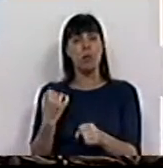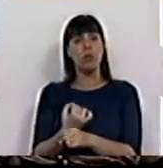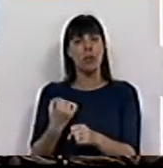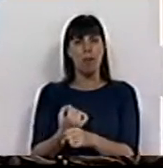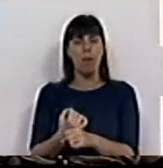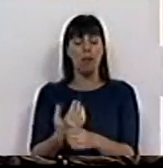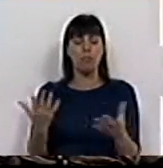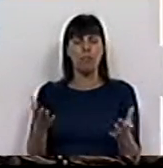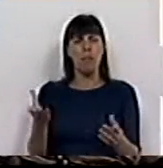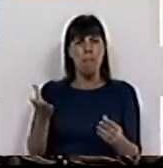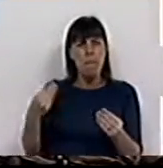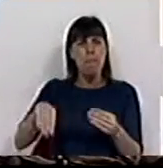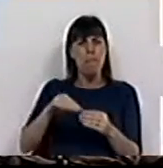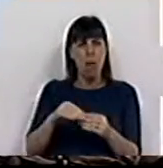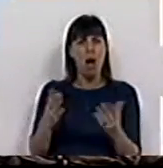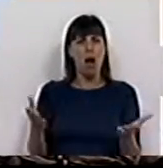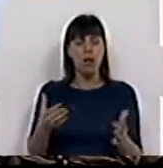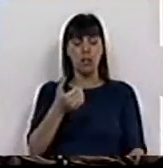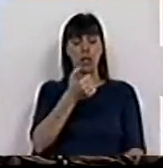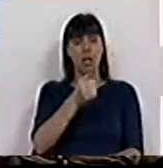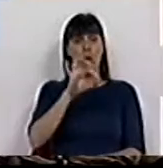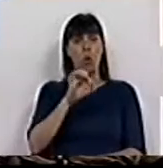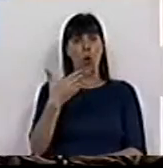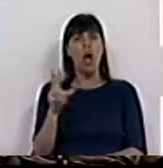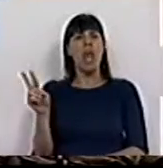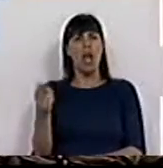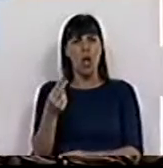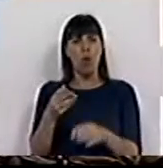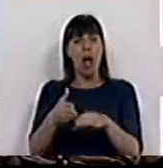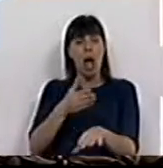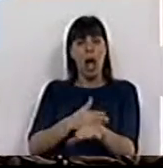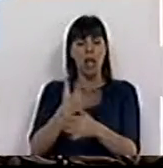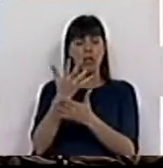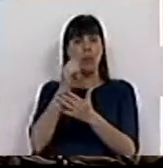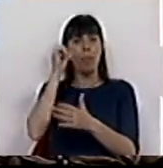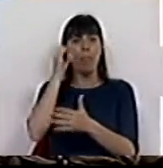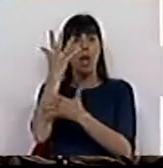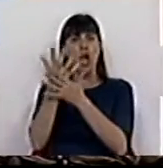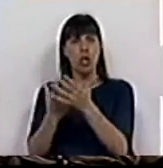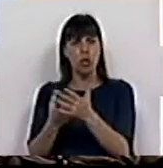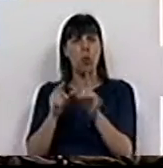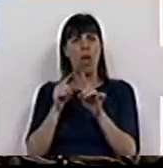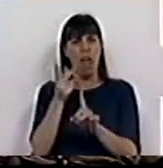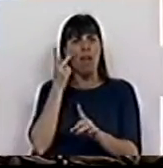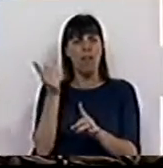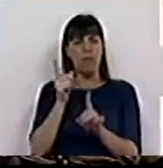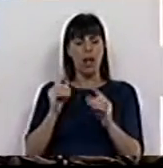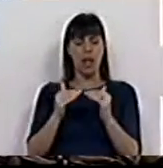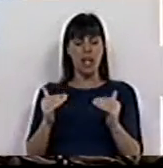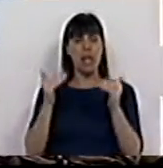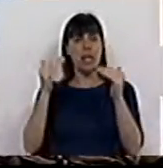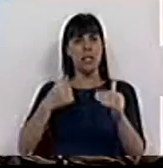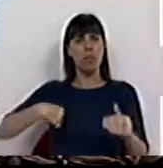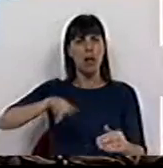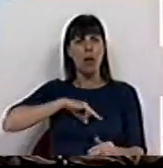trabalho. Ainda mais, 581 euros antes dos descontos ainda é vivermos acima